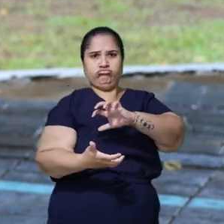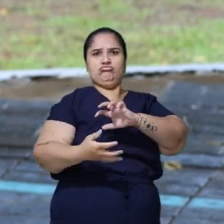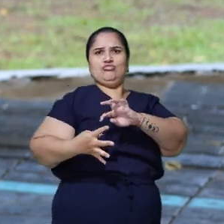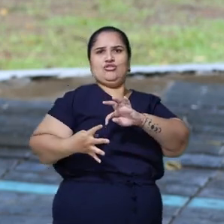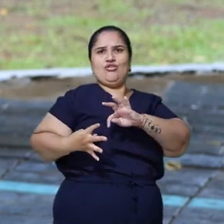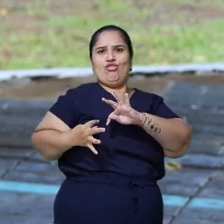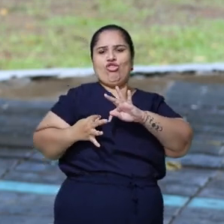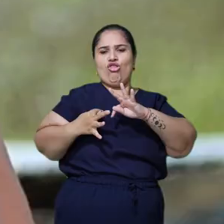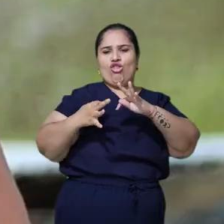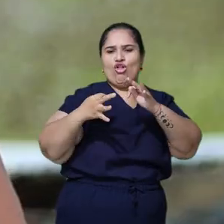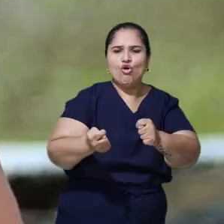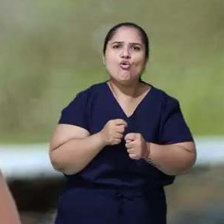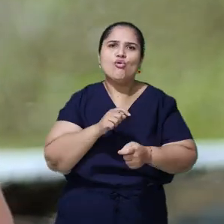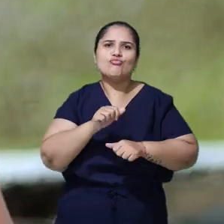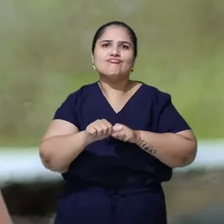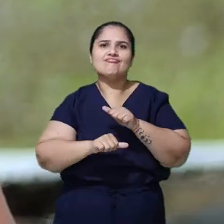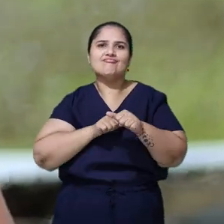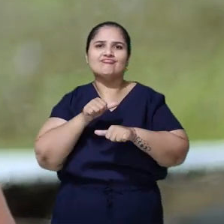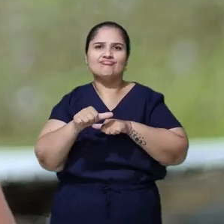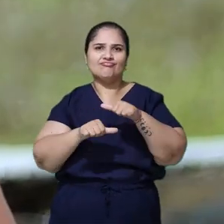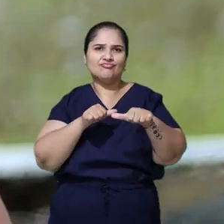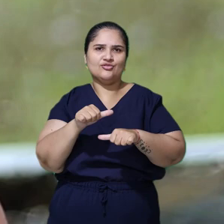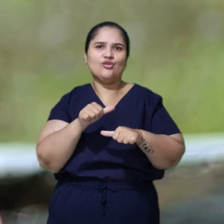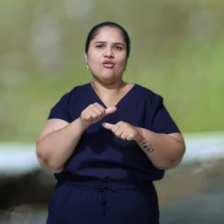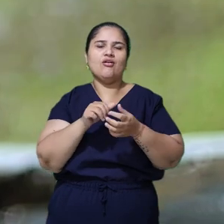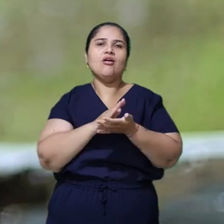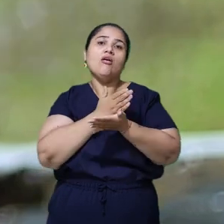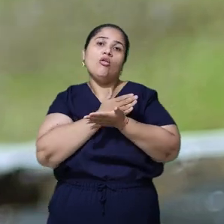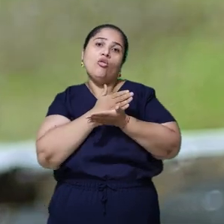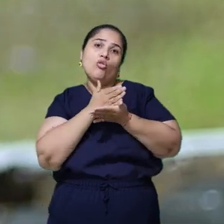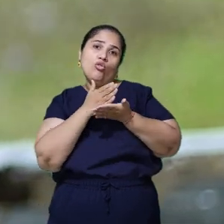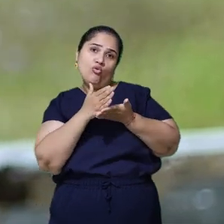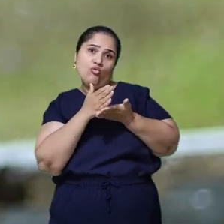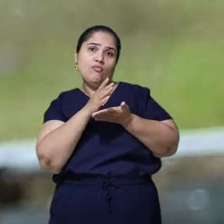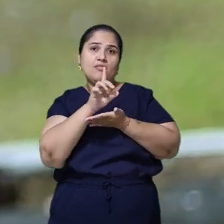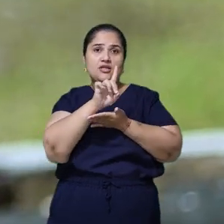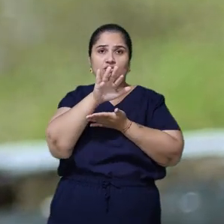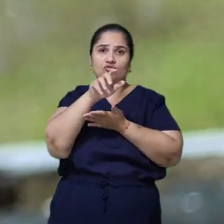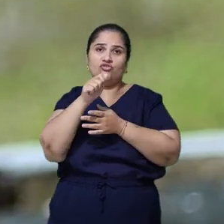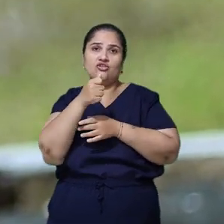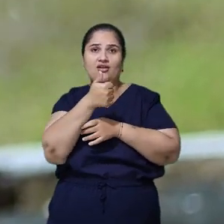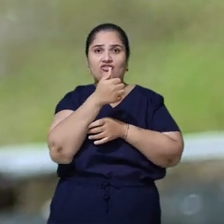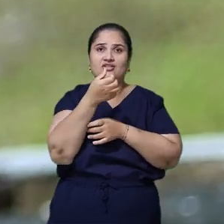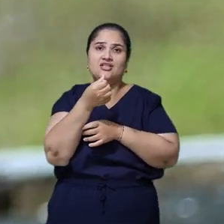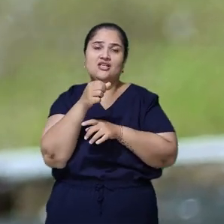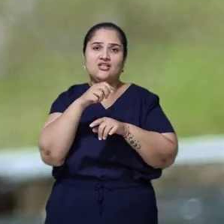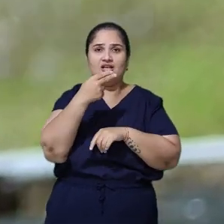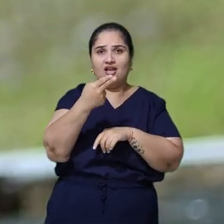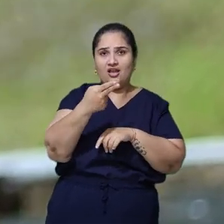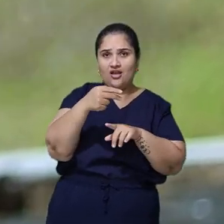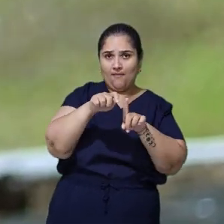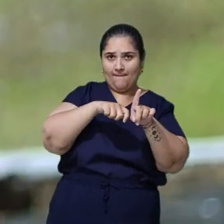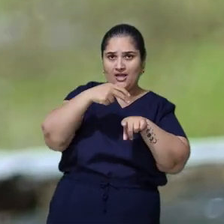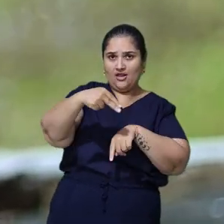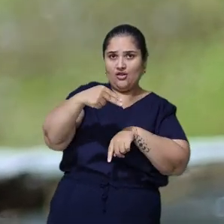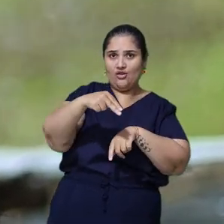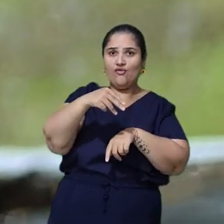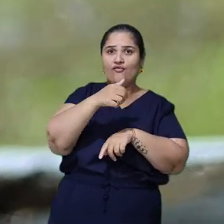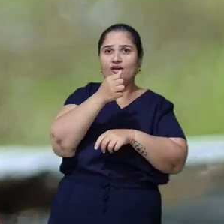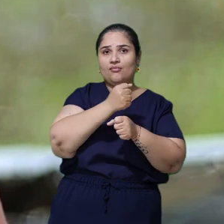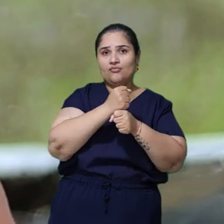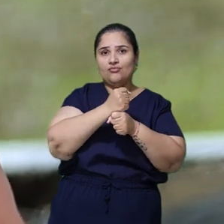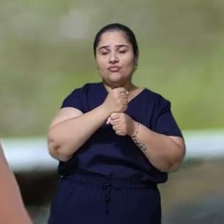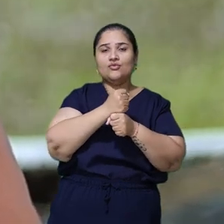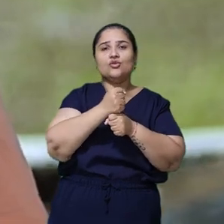mudou totalmente. Desde o dia 16 de novembro de 2023, a minha vida nunca mais voltou a ser a